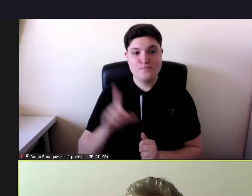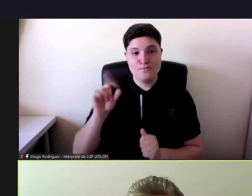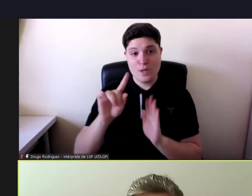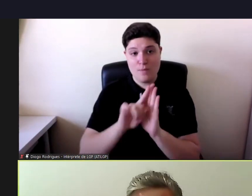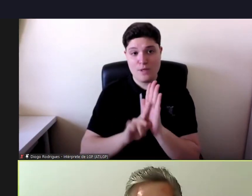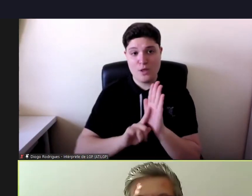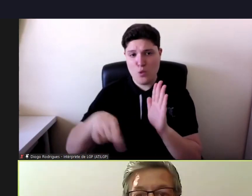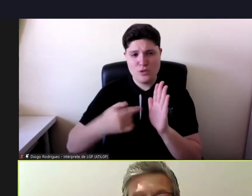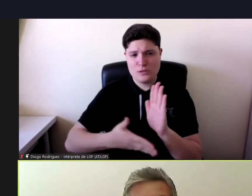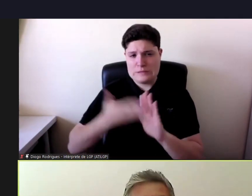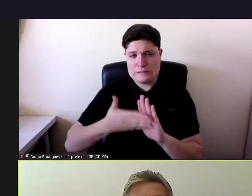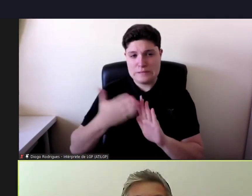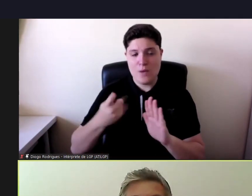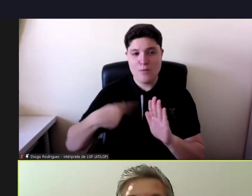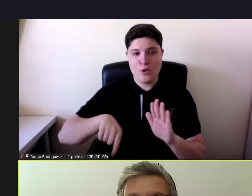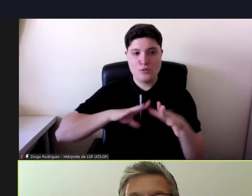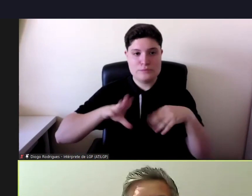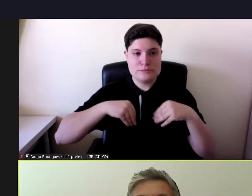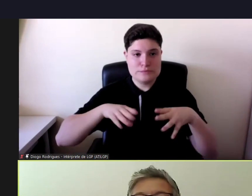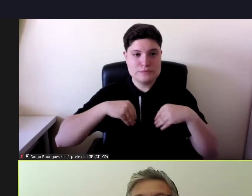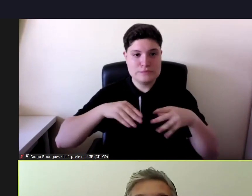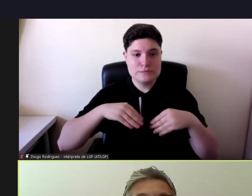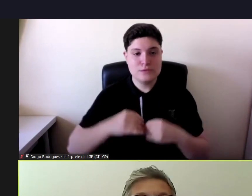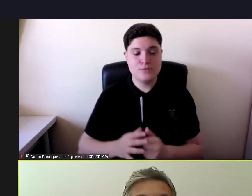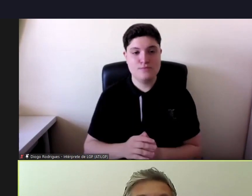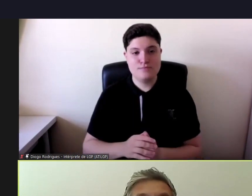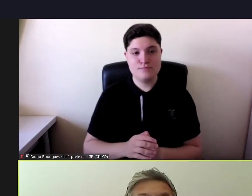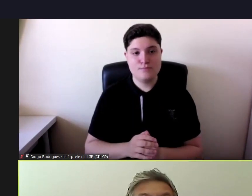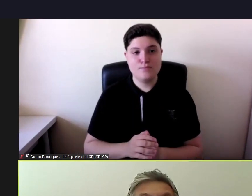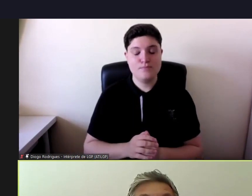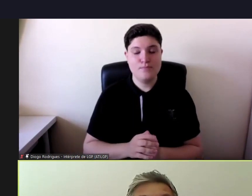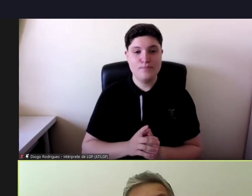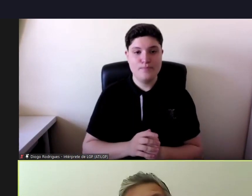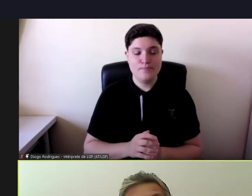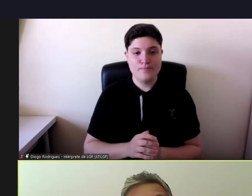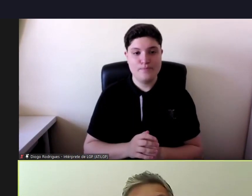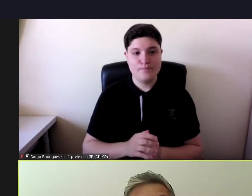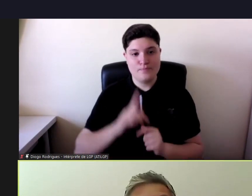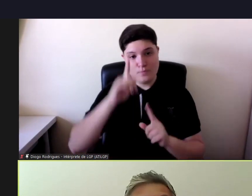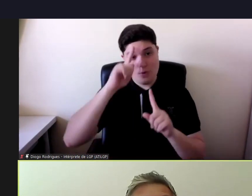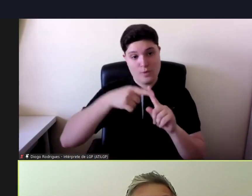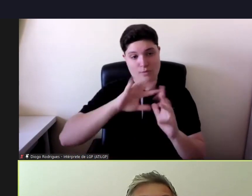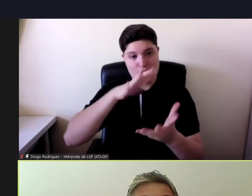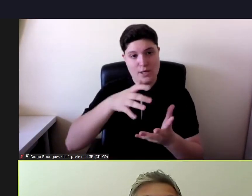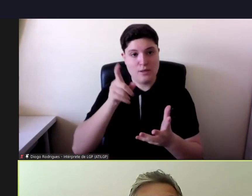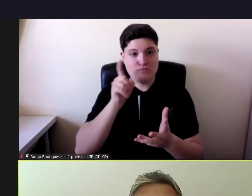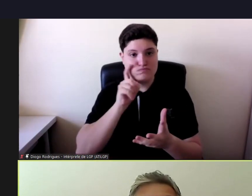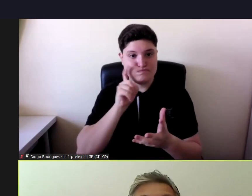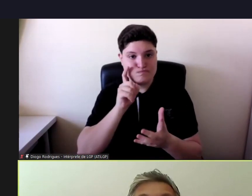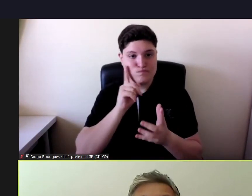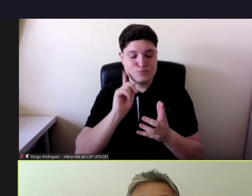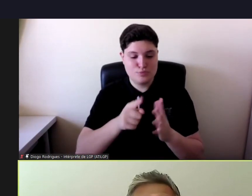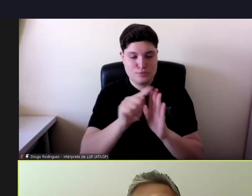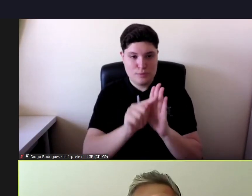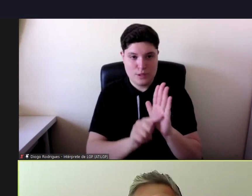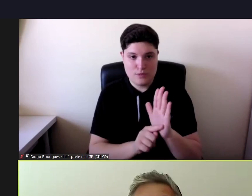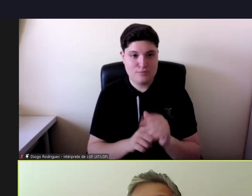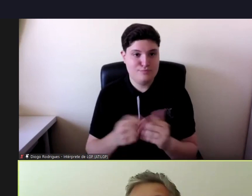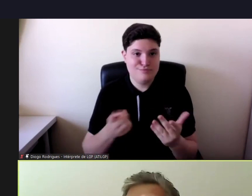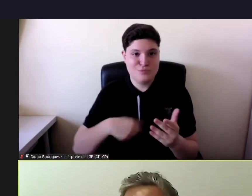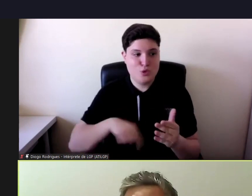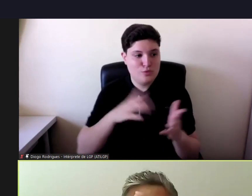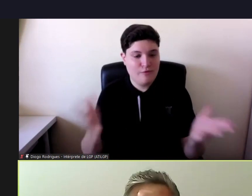surgiram naquele período que nós falamos do Holoceno. E que nós, ao alterarmos a composição química da atmosfera, estamos a alterar